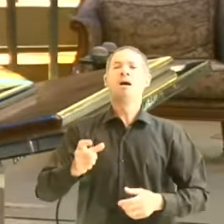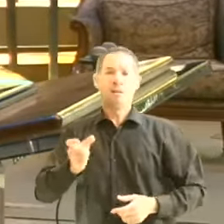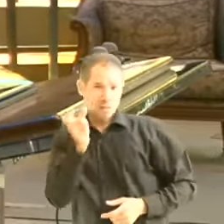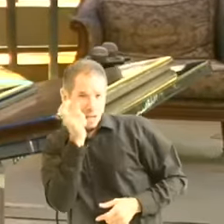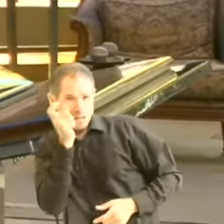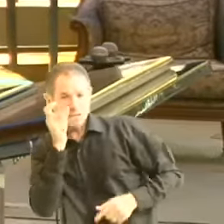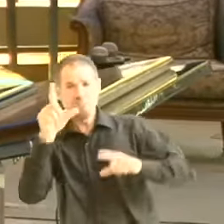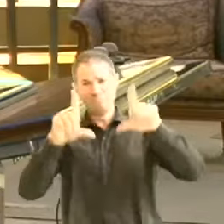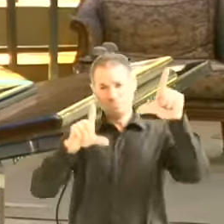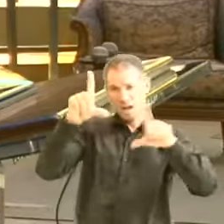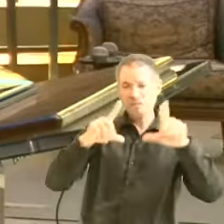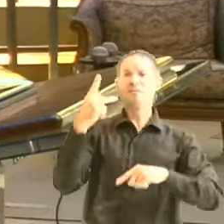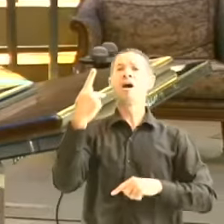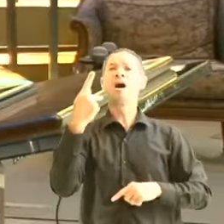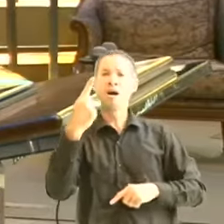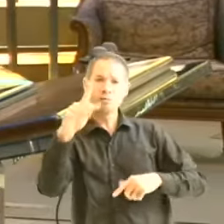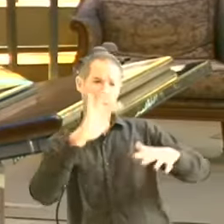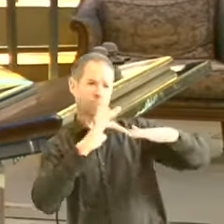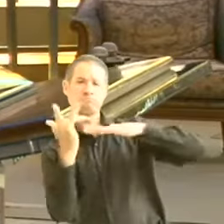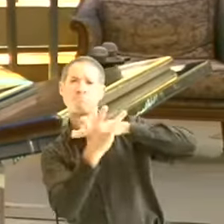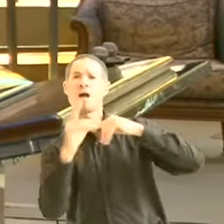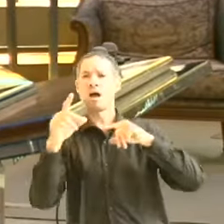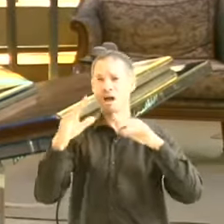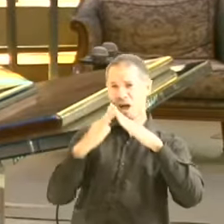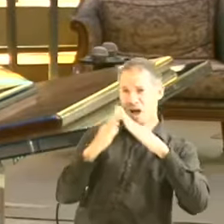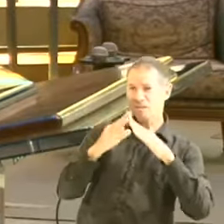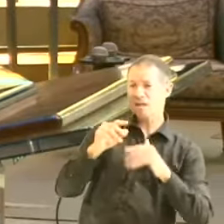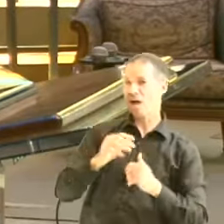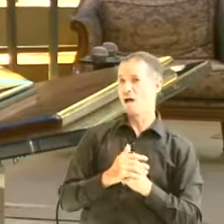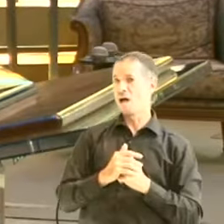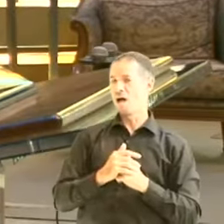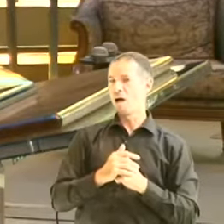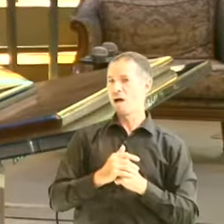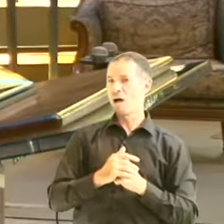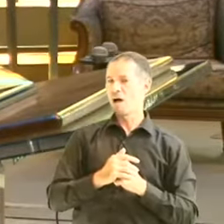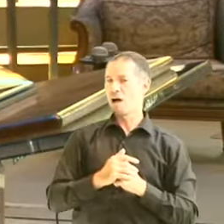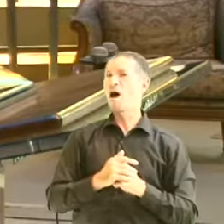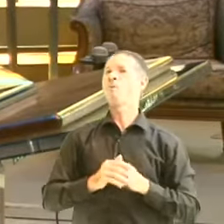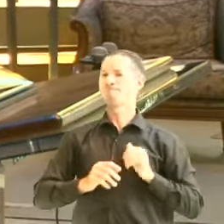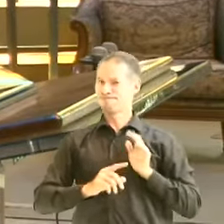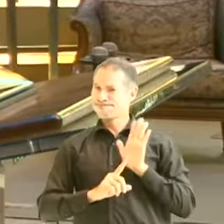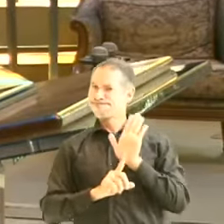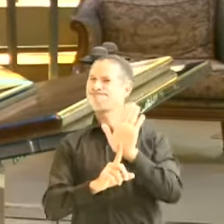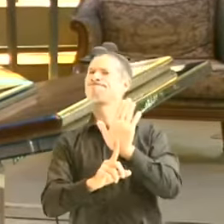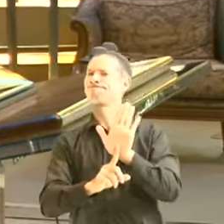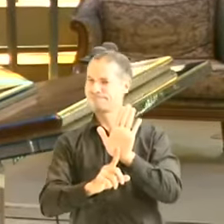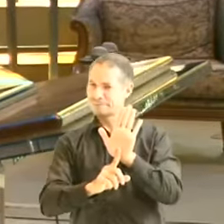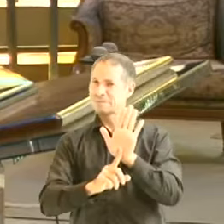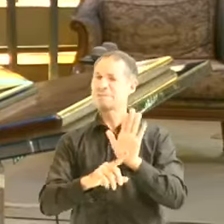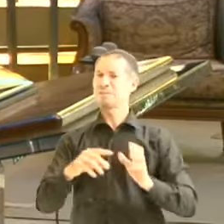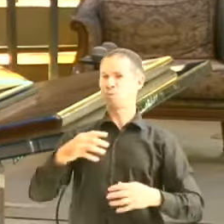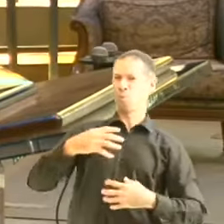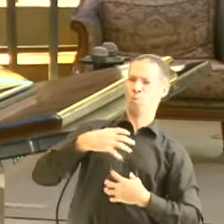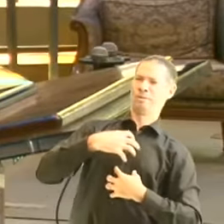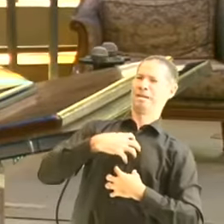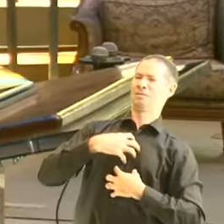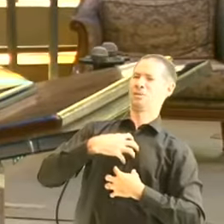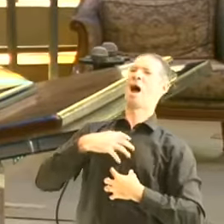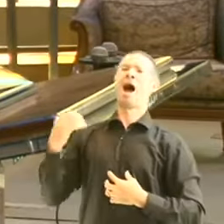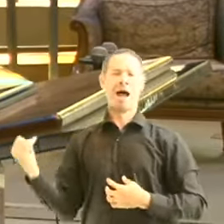mídias sociais na sua casa, então nós vamos dar um gesto, né? Os gestos são